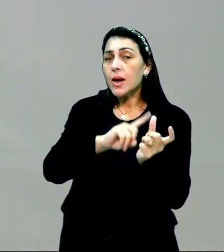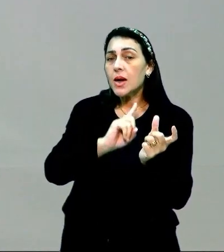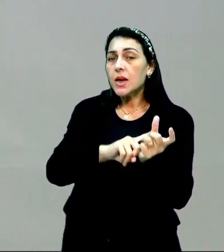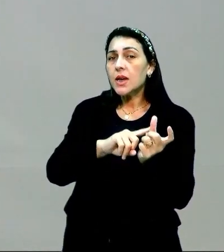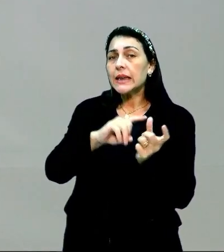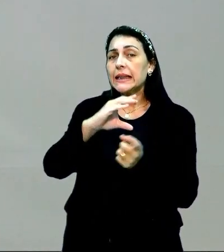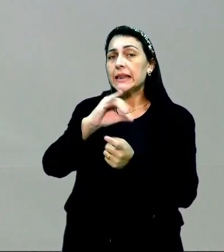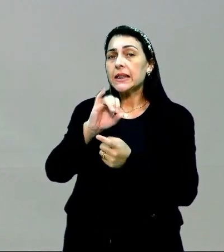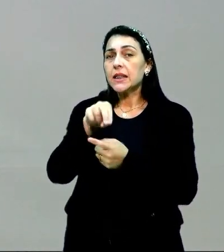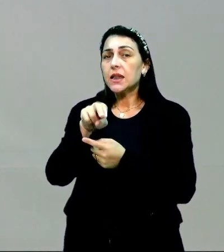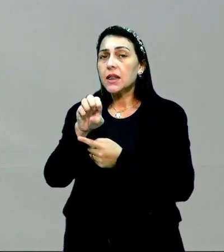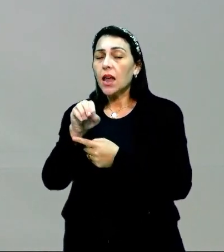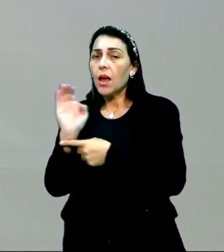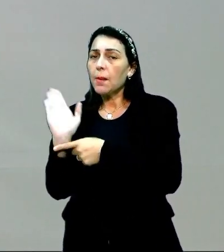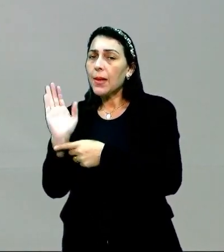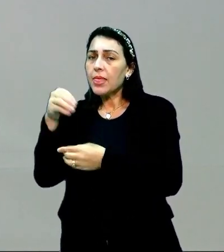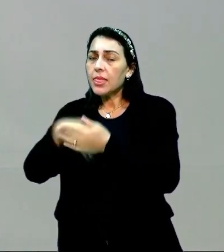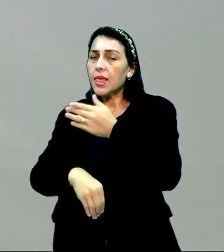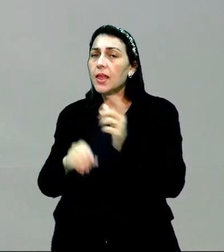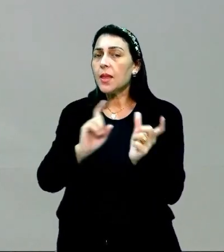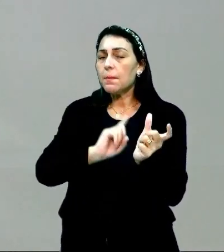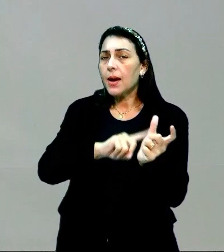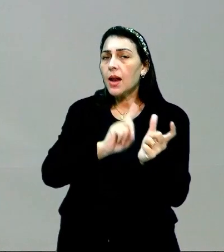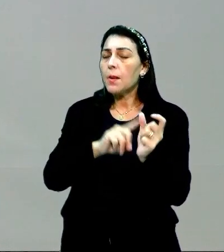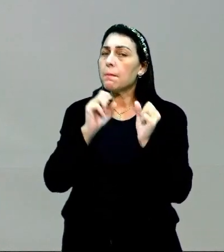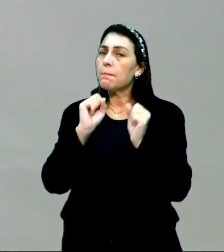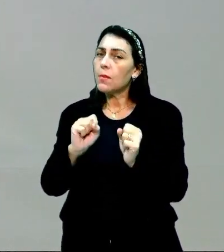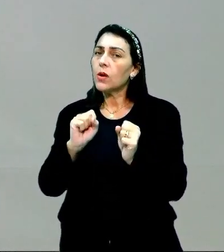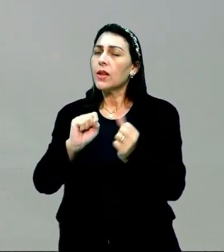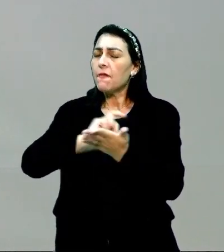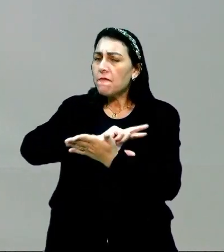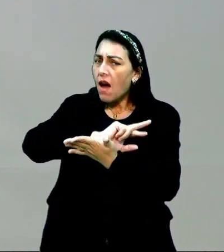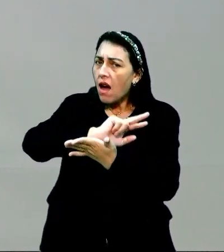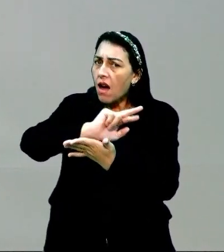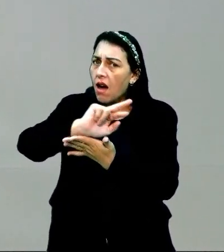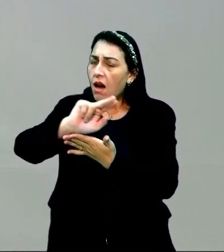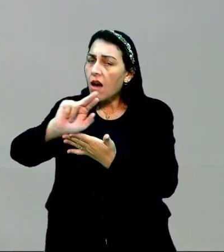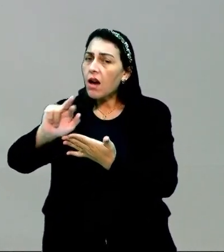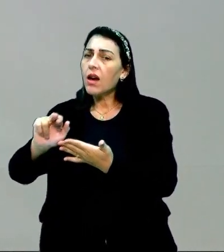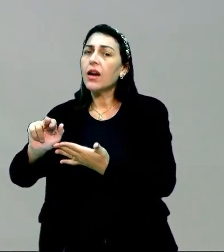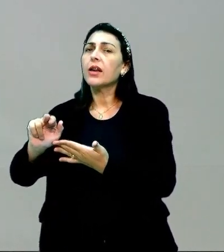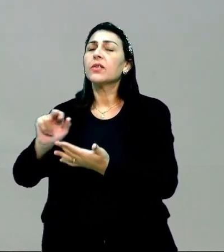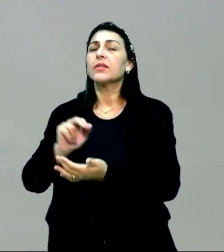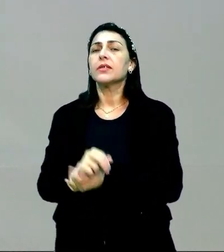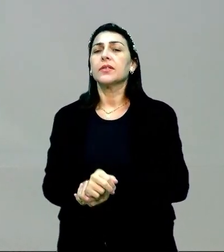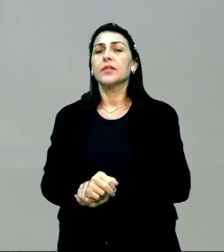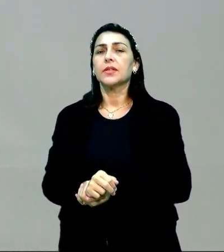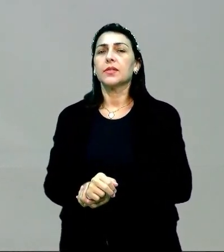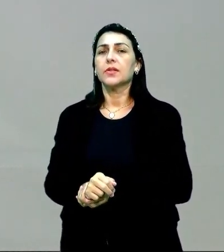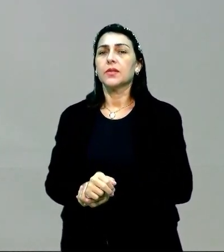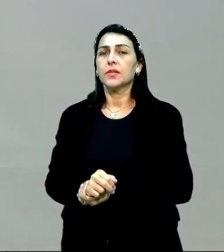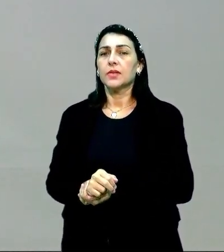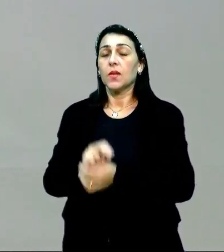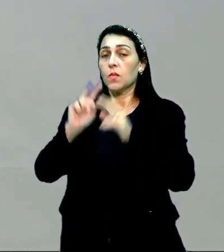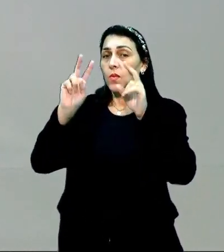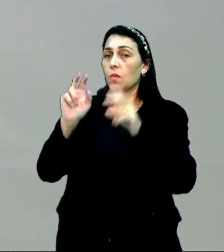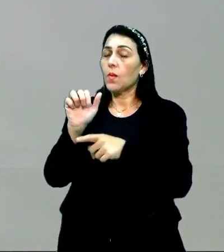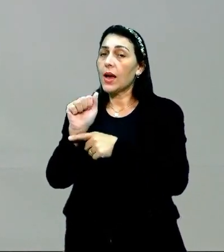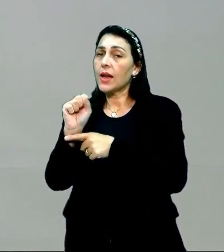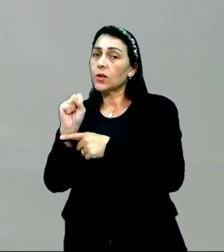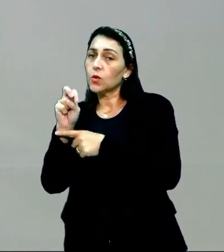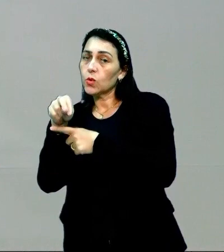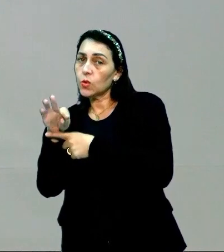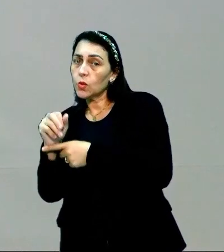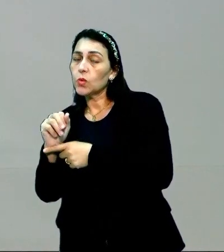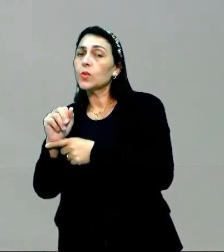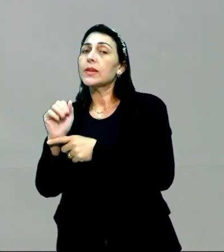palavra cinema, dentro da palavra cinema, eu posso originar diversos... Se eu tenho o assunto cinema, perdão,